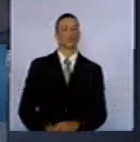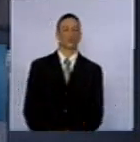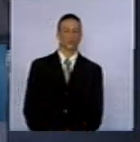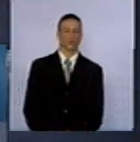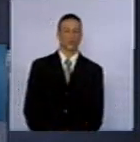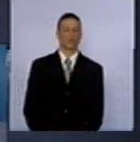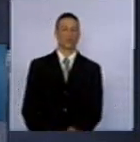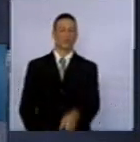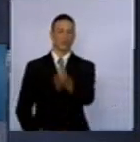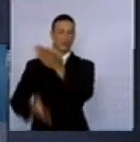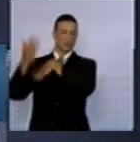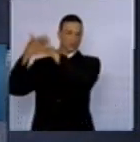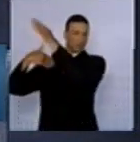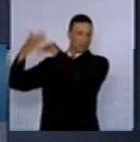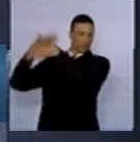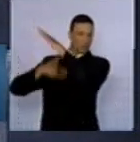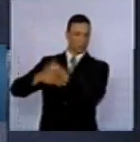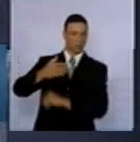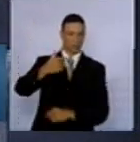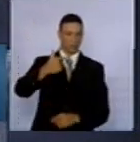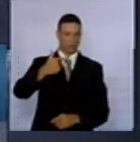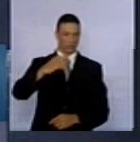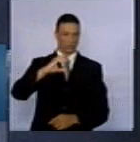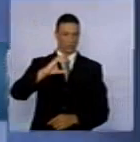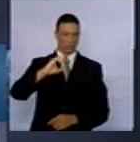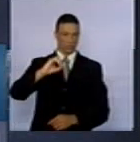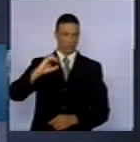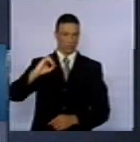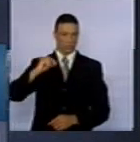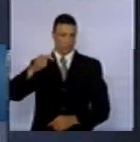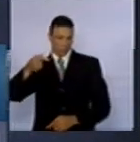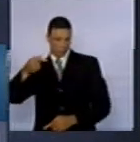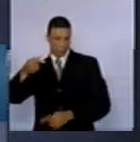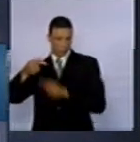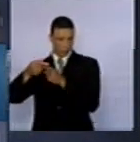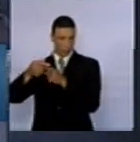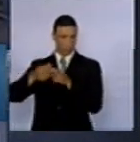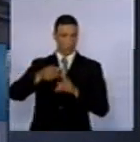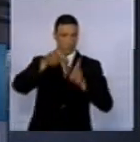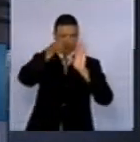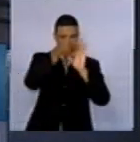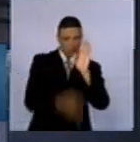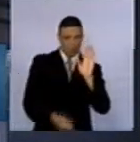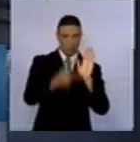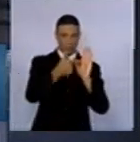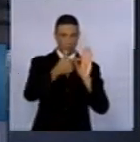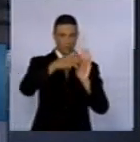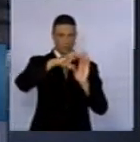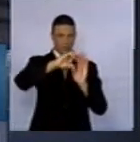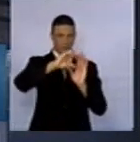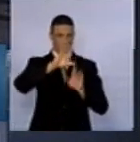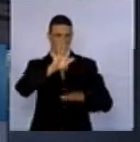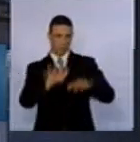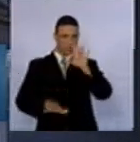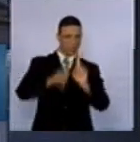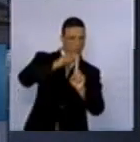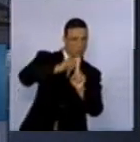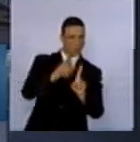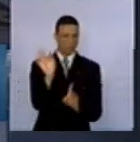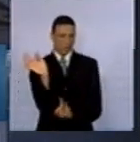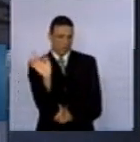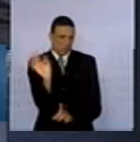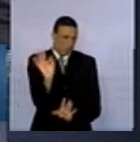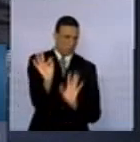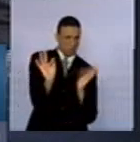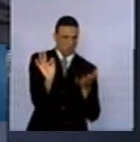a época já em 2007 esse projeto é o 29 portanto deu entrada no mês de fevereiro no início daquela legislatura pelo